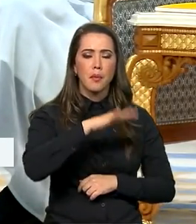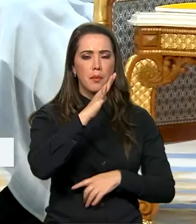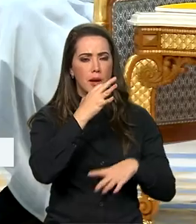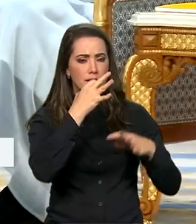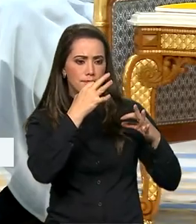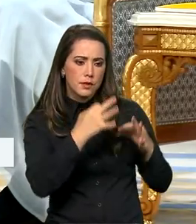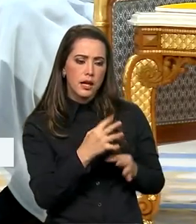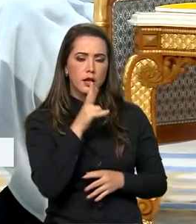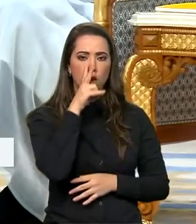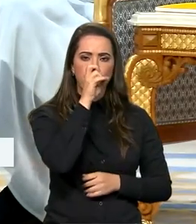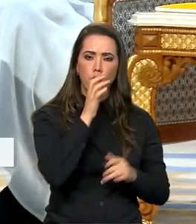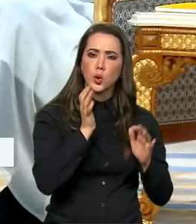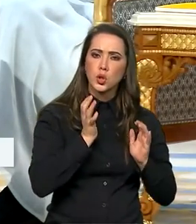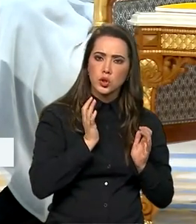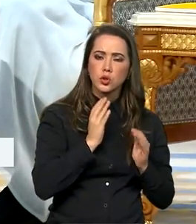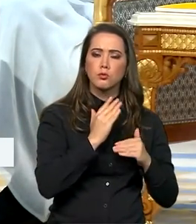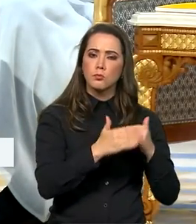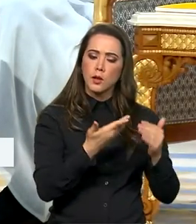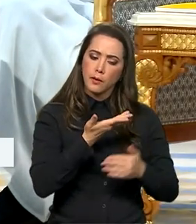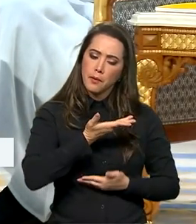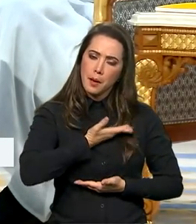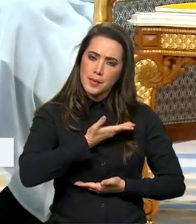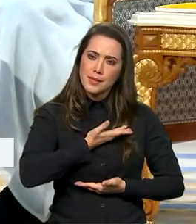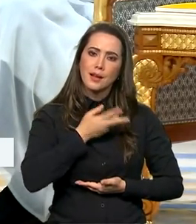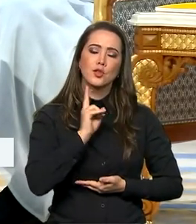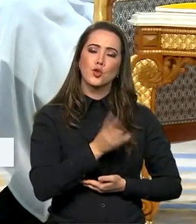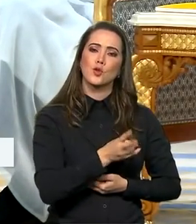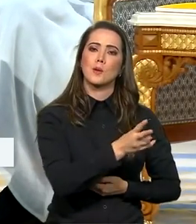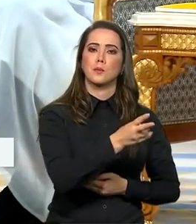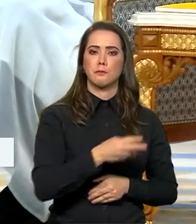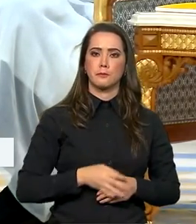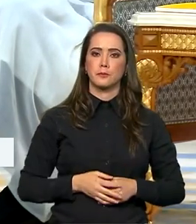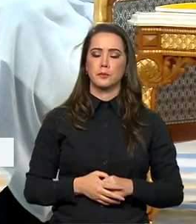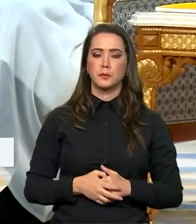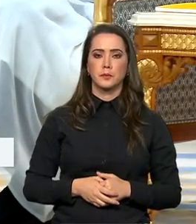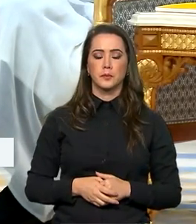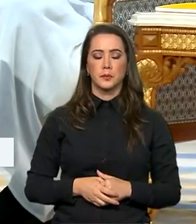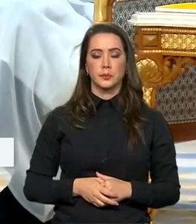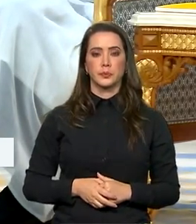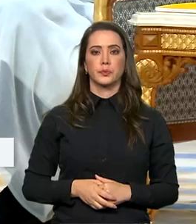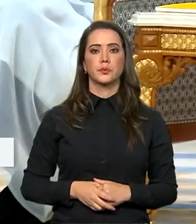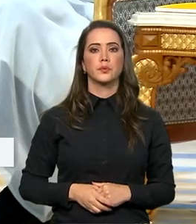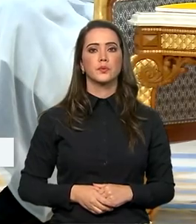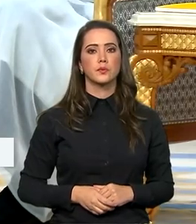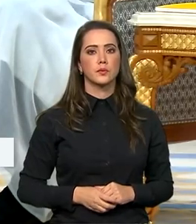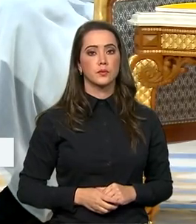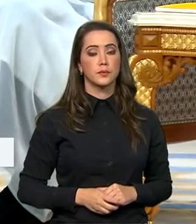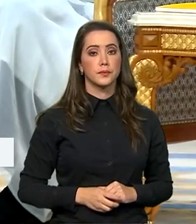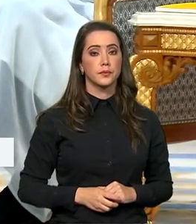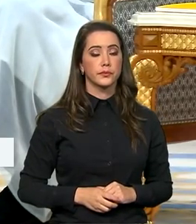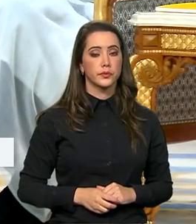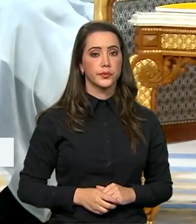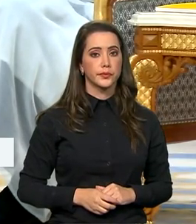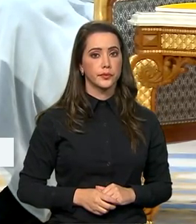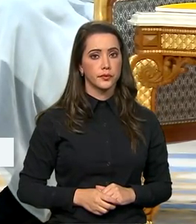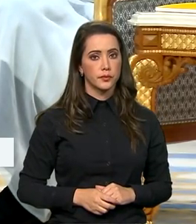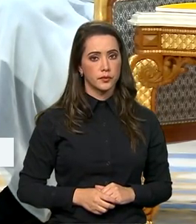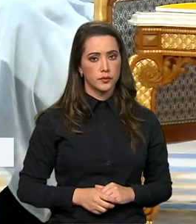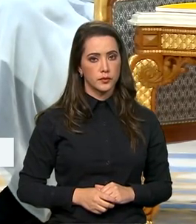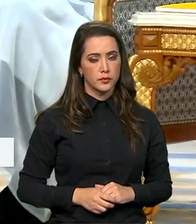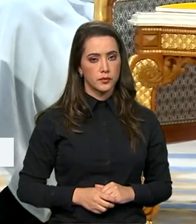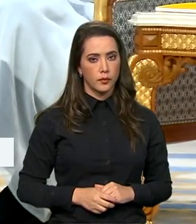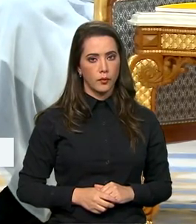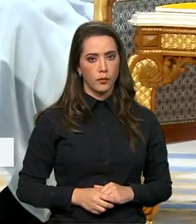fortes, prósperas e fraternas. Wa ana kullu amal an tamtada ruha al-musalaha